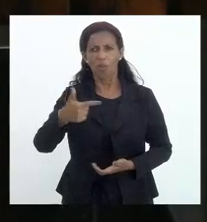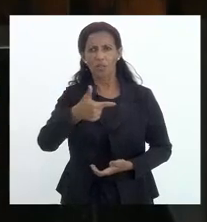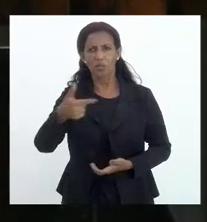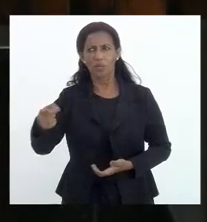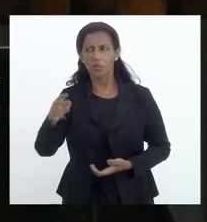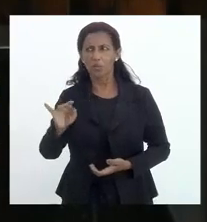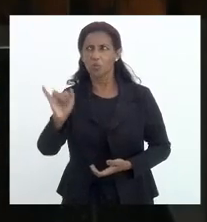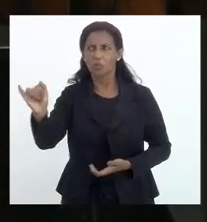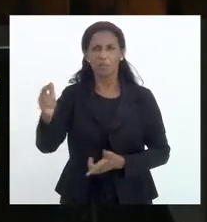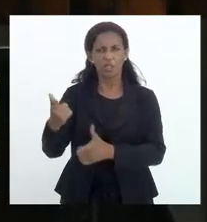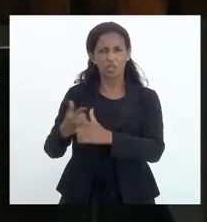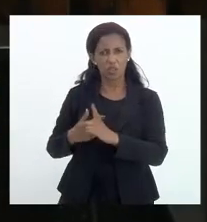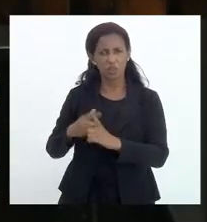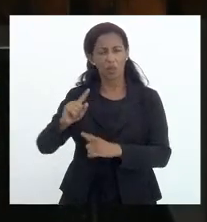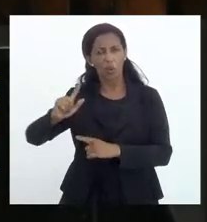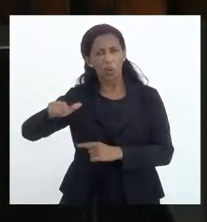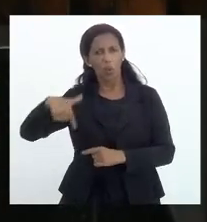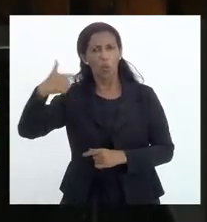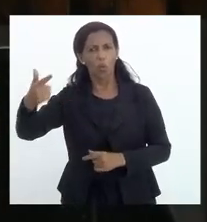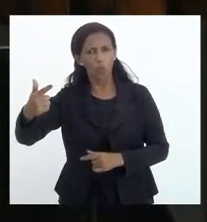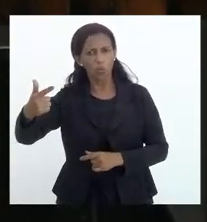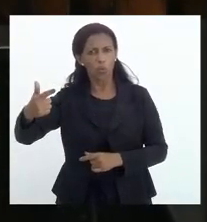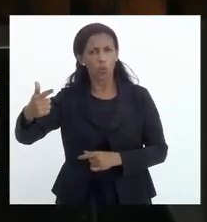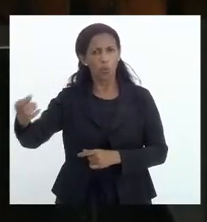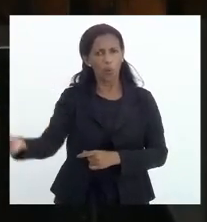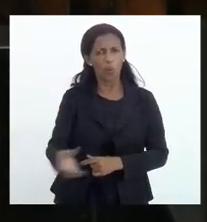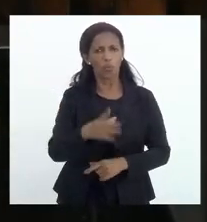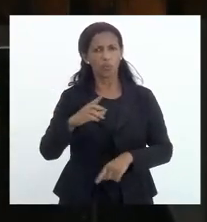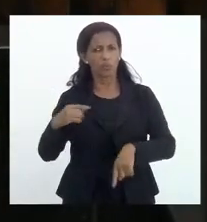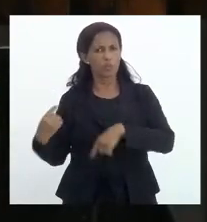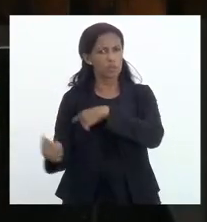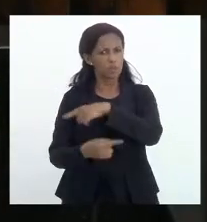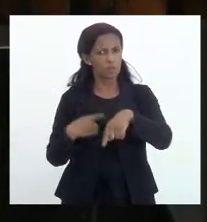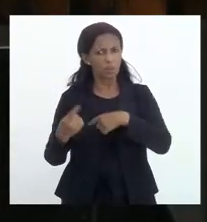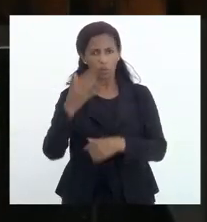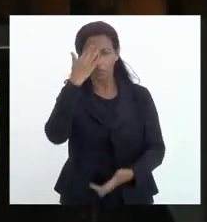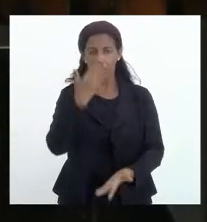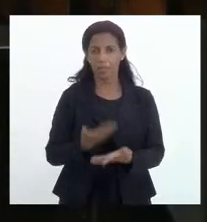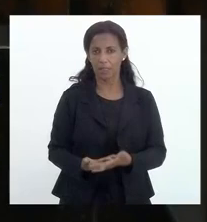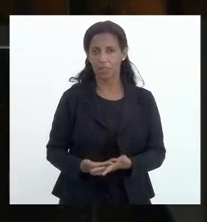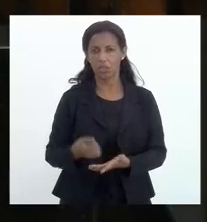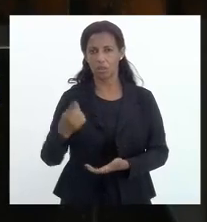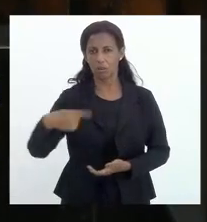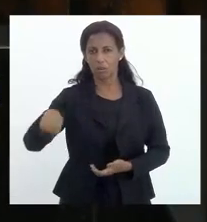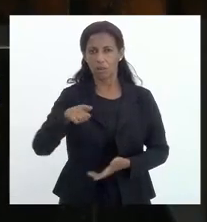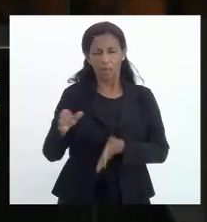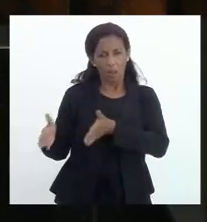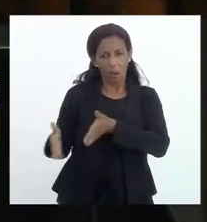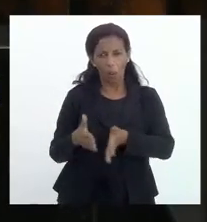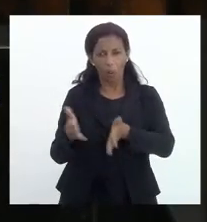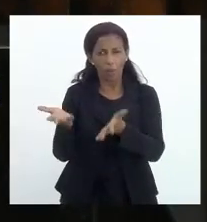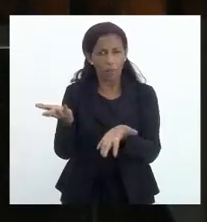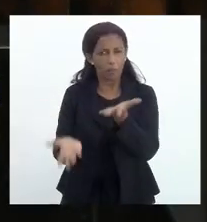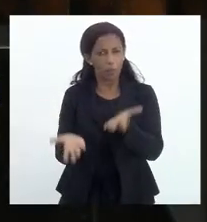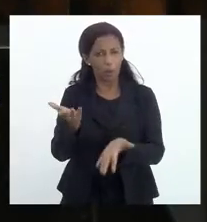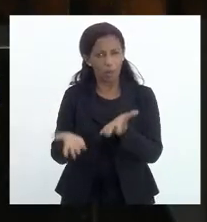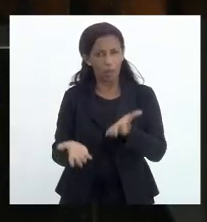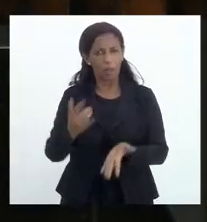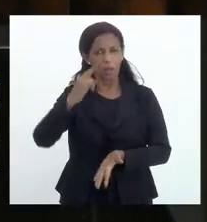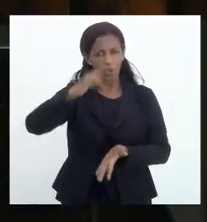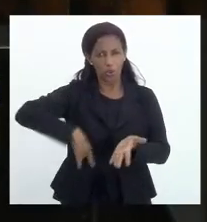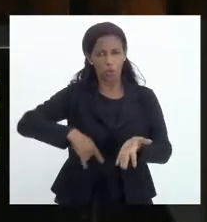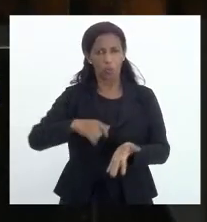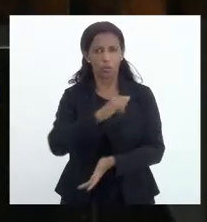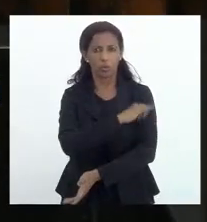ainda assim vamos entrar num novo ciclo com o triplo de duração. No fundo, no fundo, vocês acreditam que esse é o caminho para o equilíbrio das contas públicas do Rio de